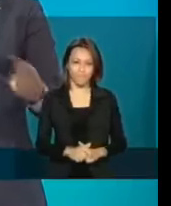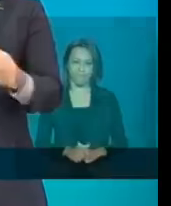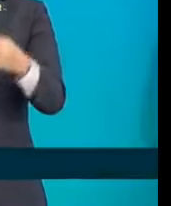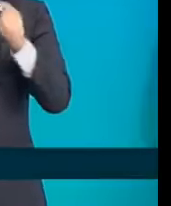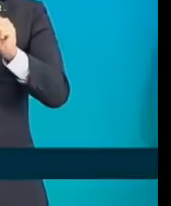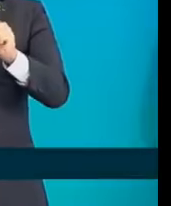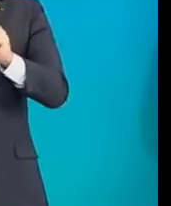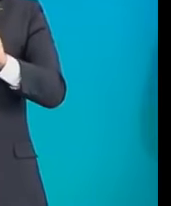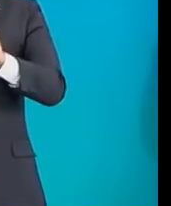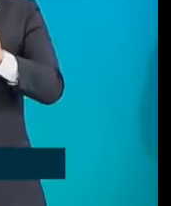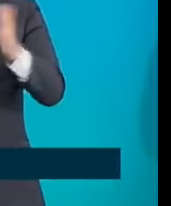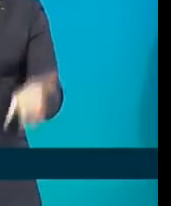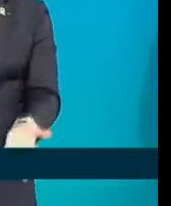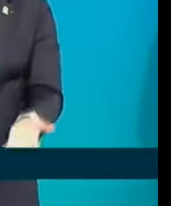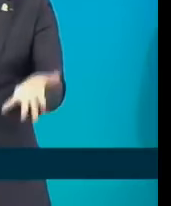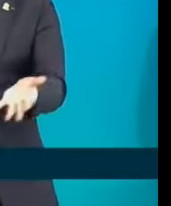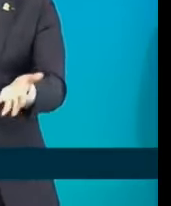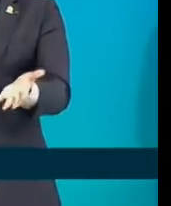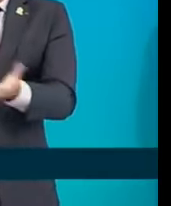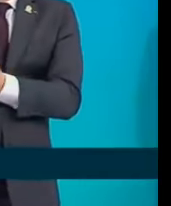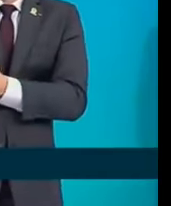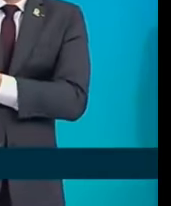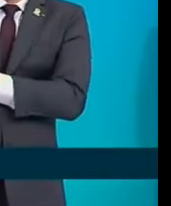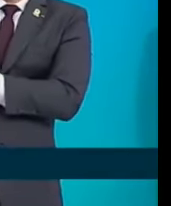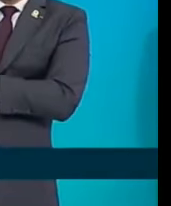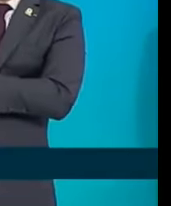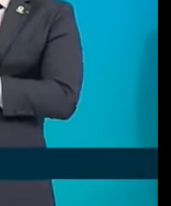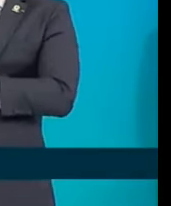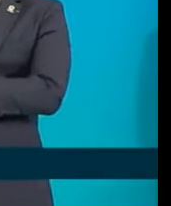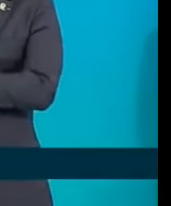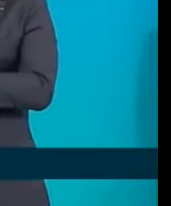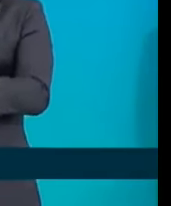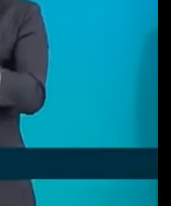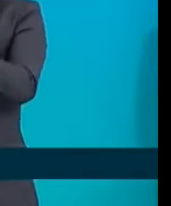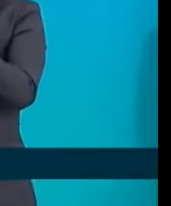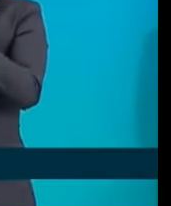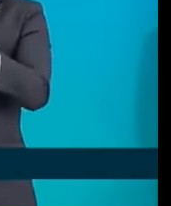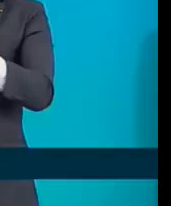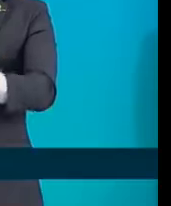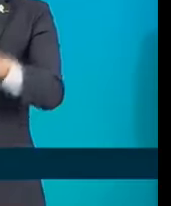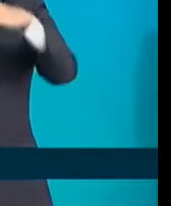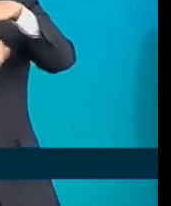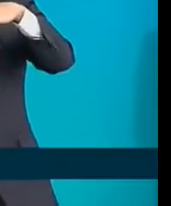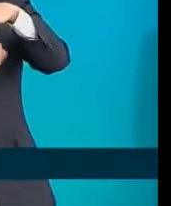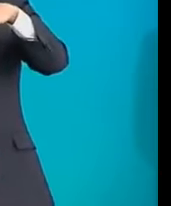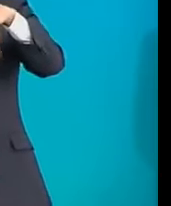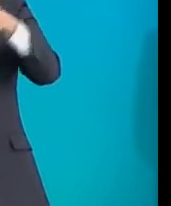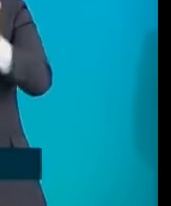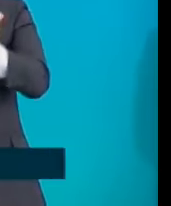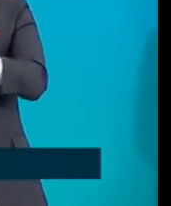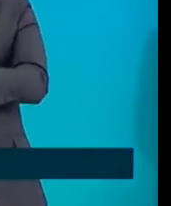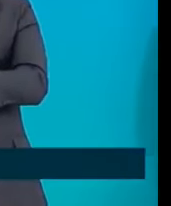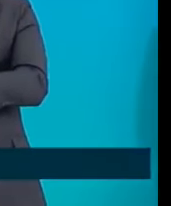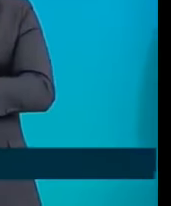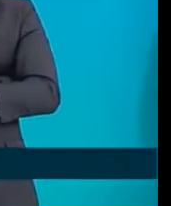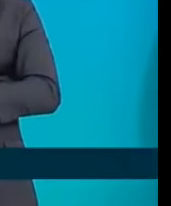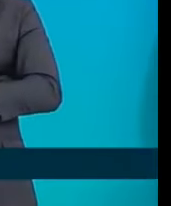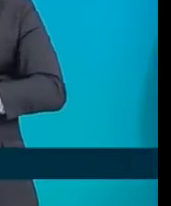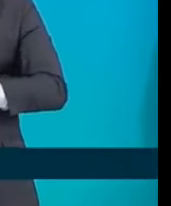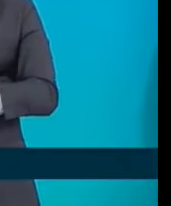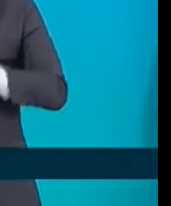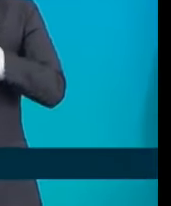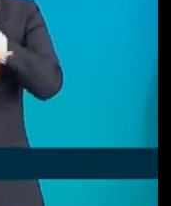é impactar o futuro de 8 mil crianças e adolescentes atendidos nas instituições sem fins lucrativos.